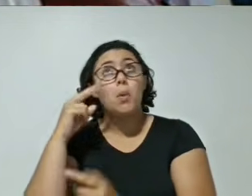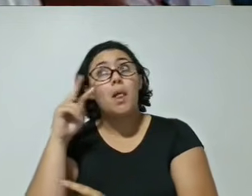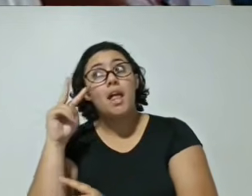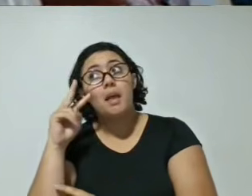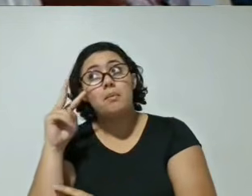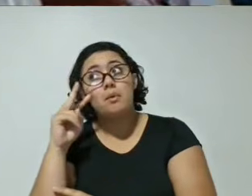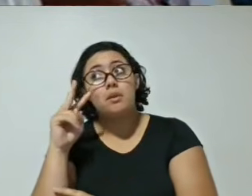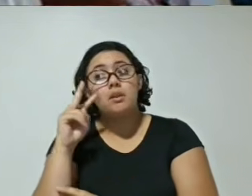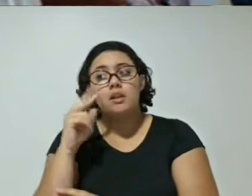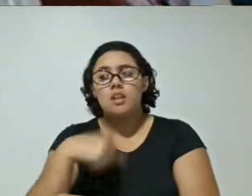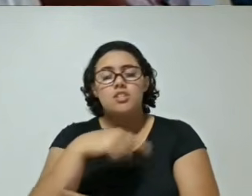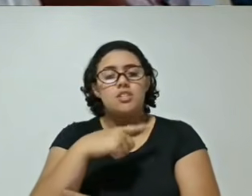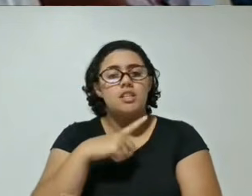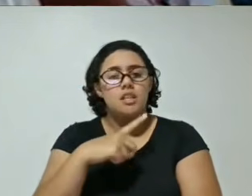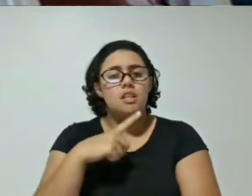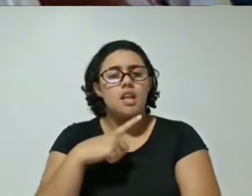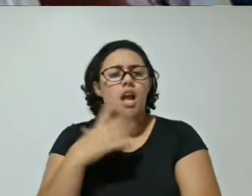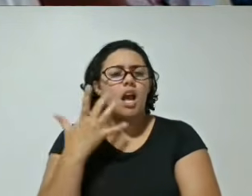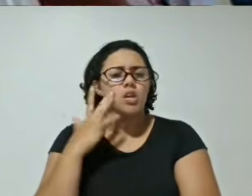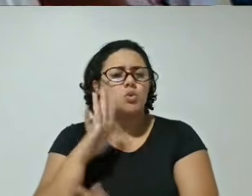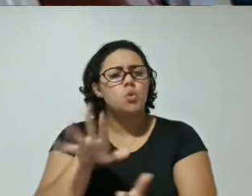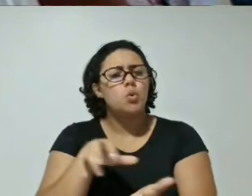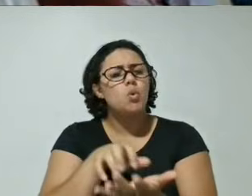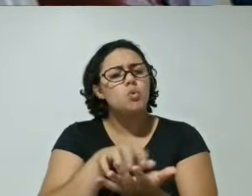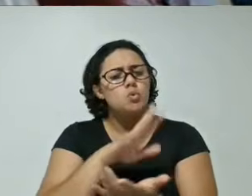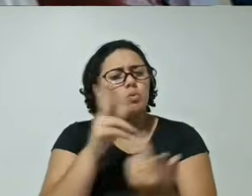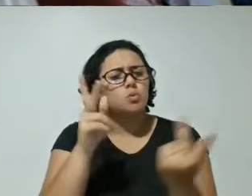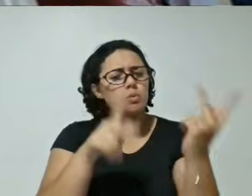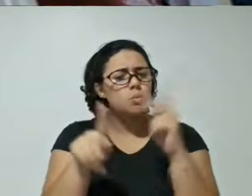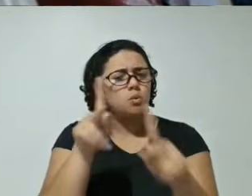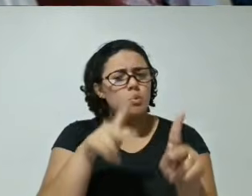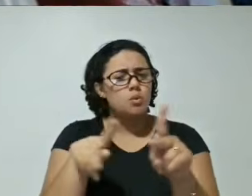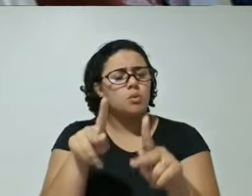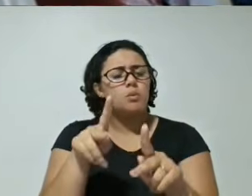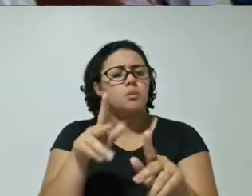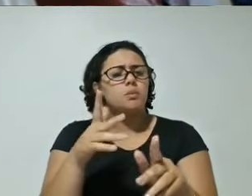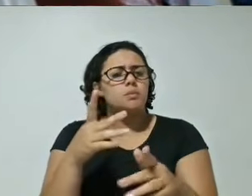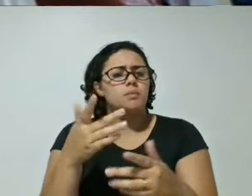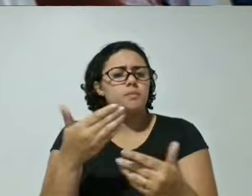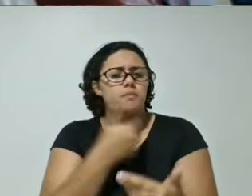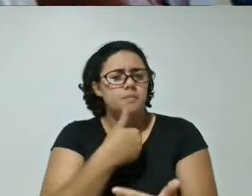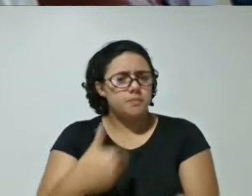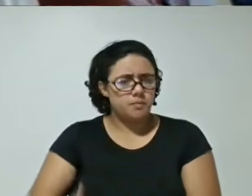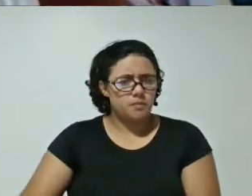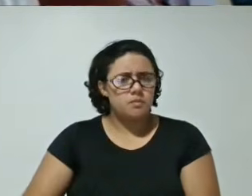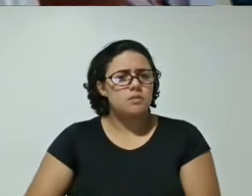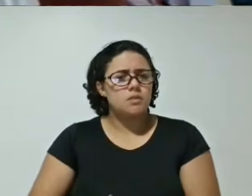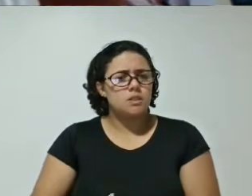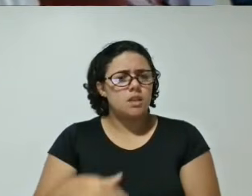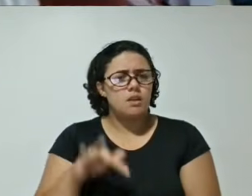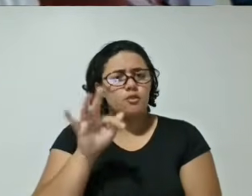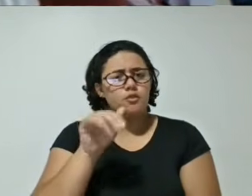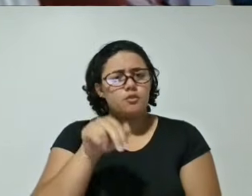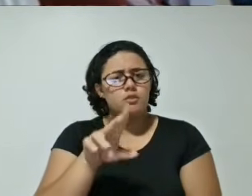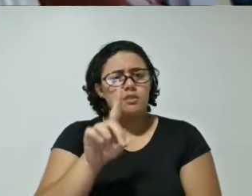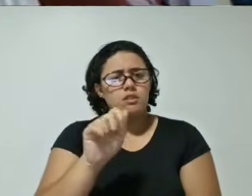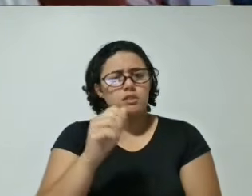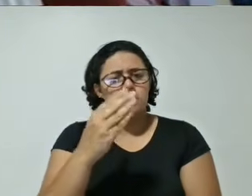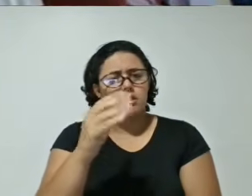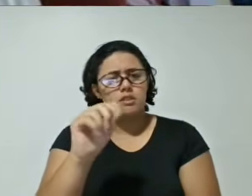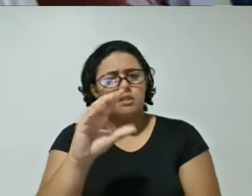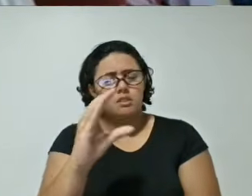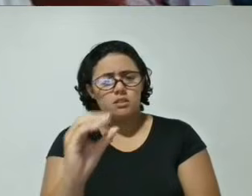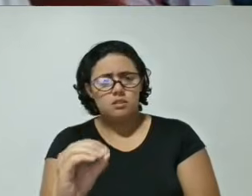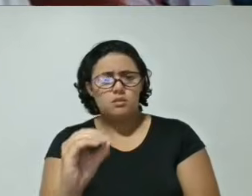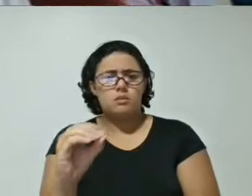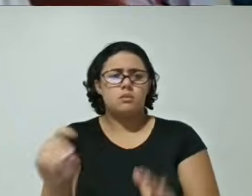acho que foi um concurso público pela Fundação Municipal de Cultura, não é isso? Sim, sim. E aí com aquela transição,